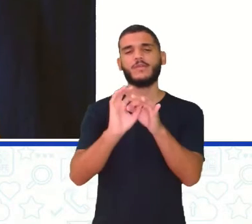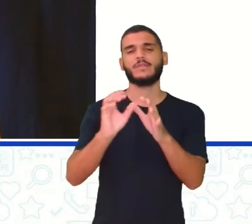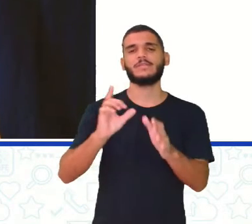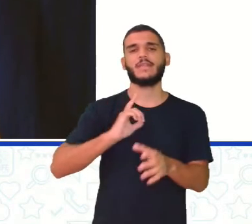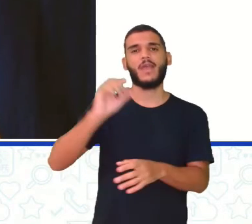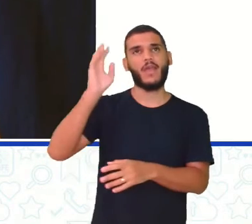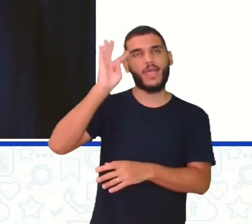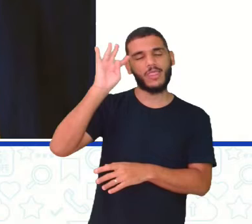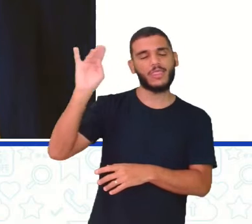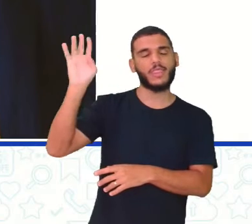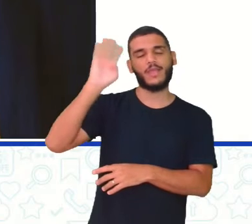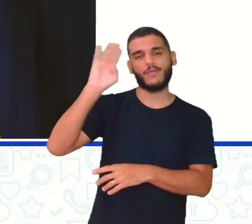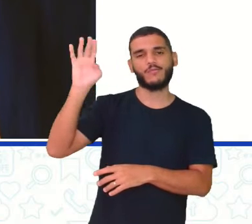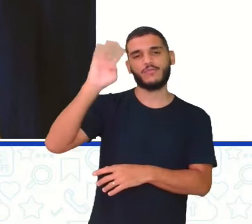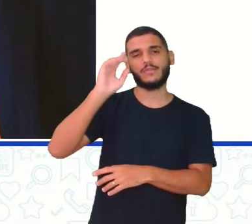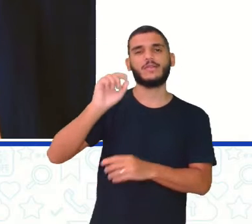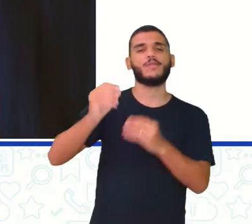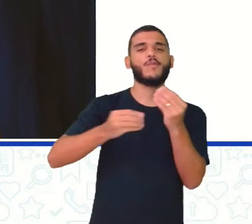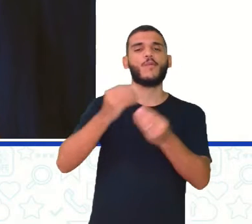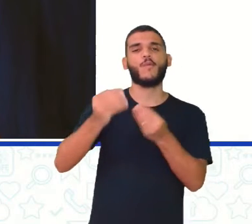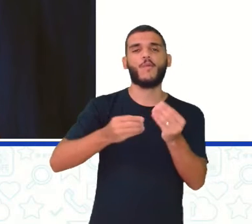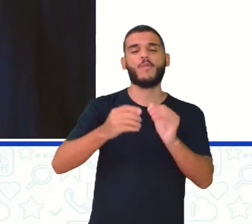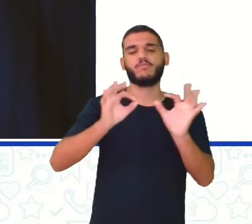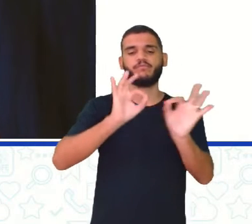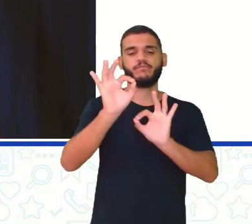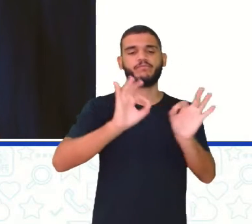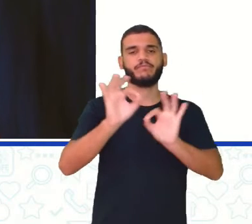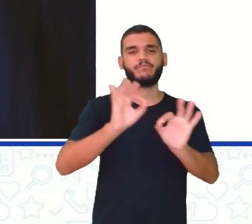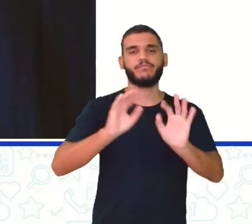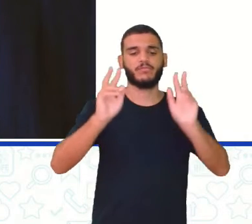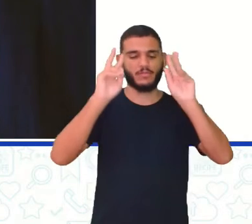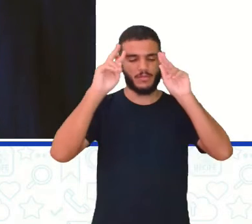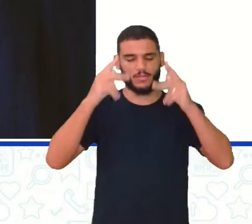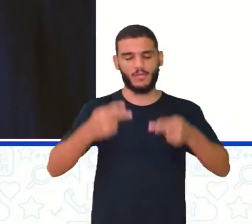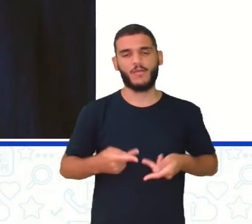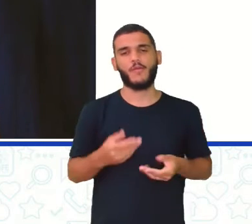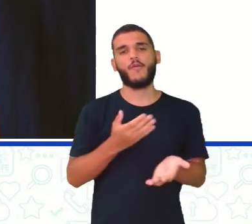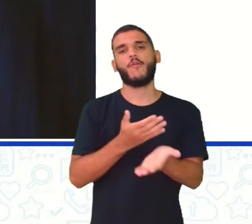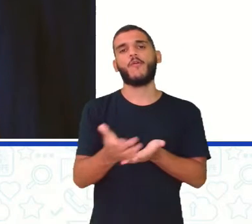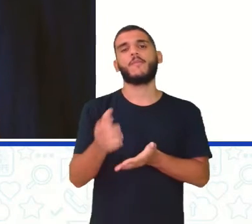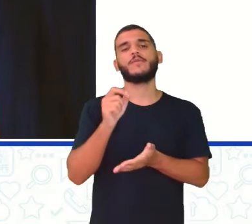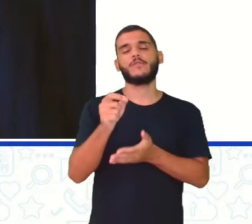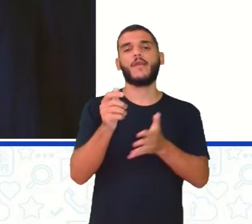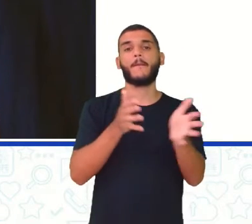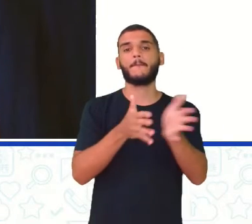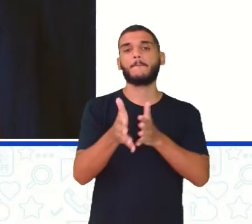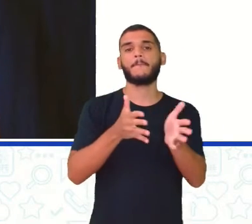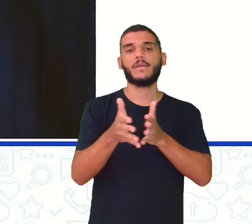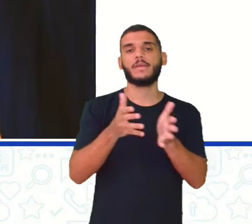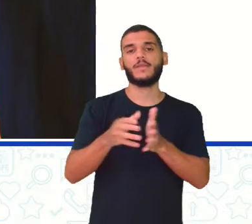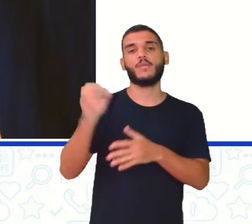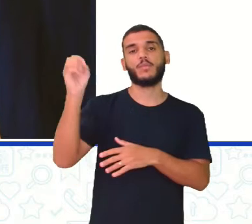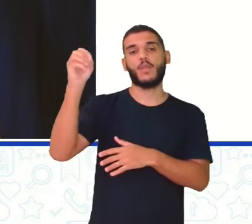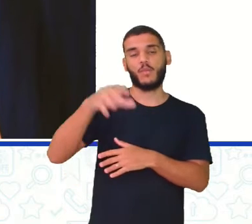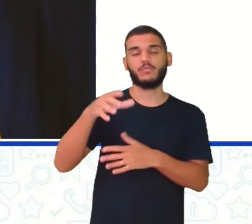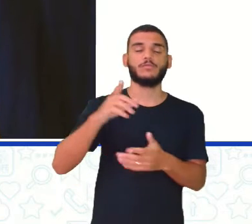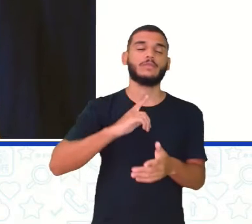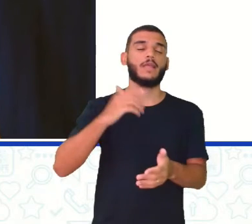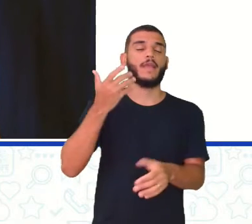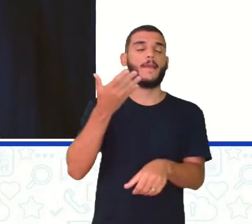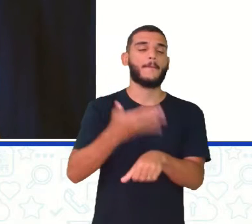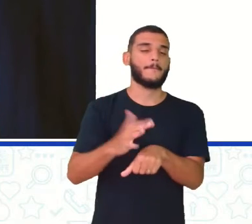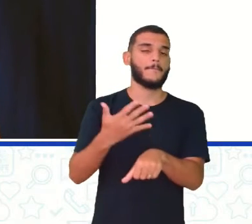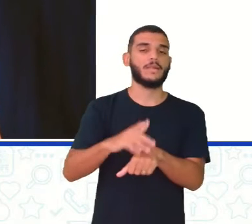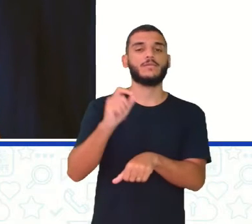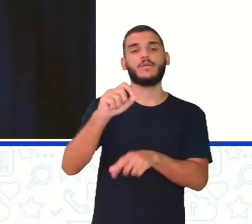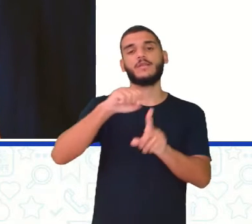de classificação dos seres humanos que começam no século das luzes. Em termos de práticas sociais, o racismo também emerge no